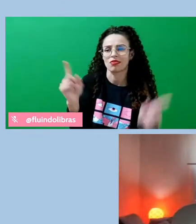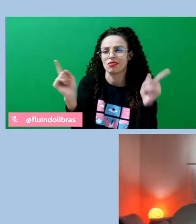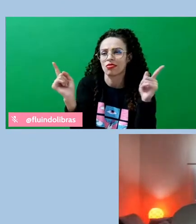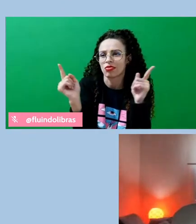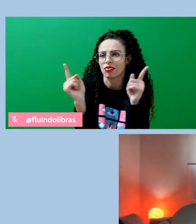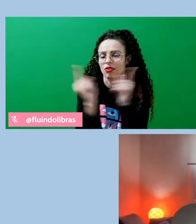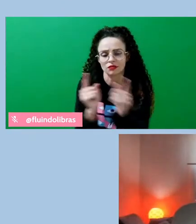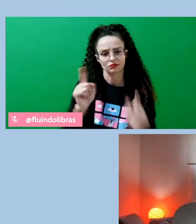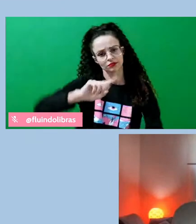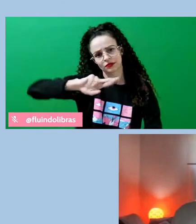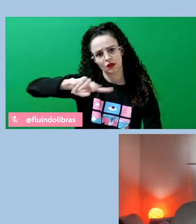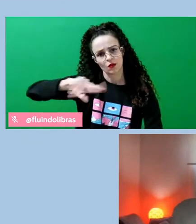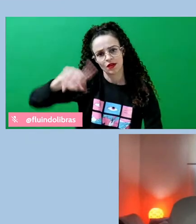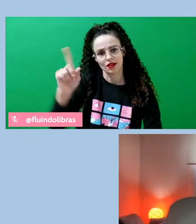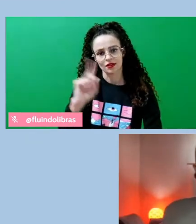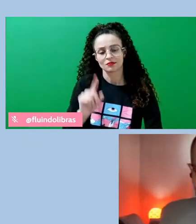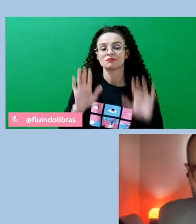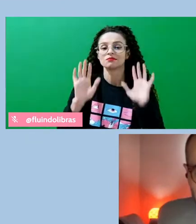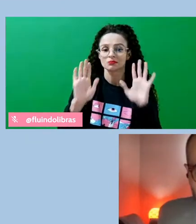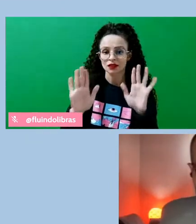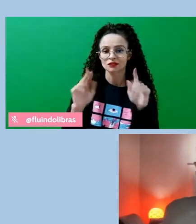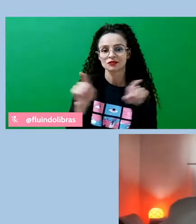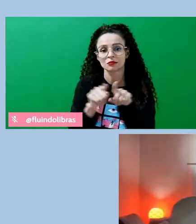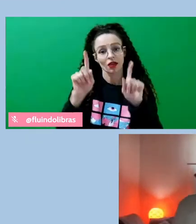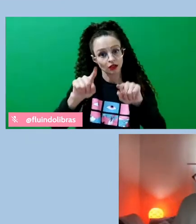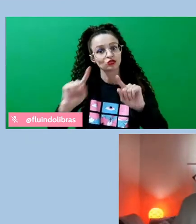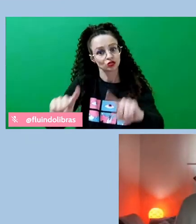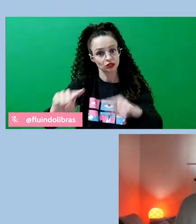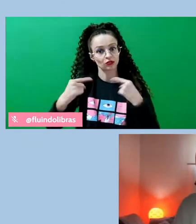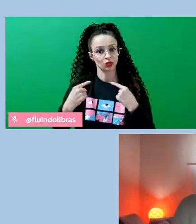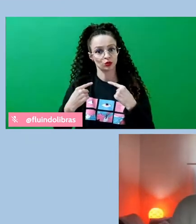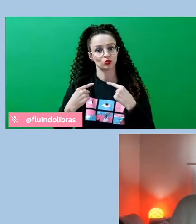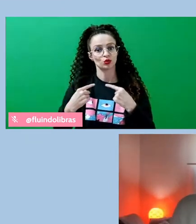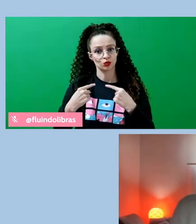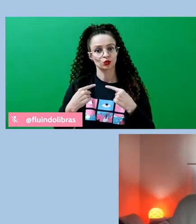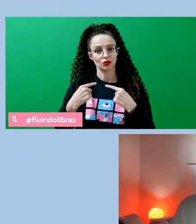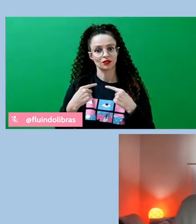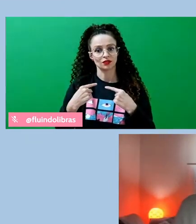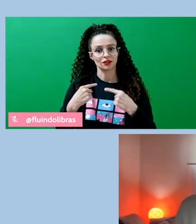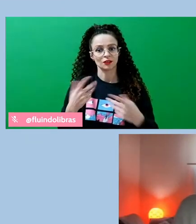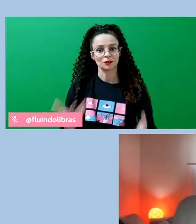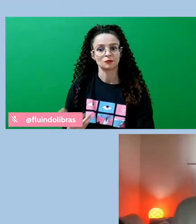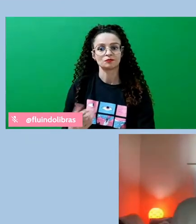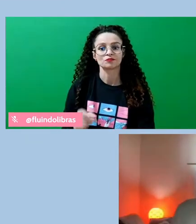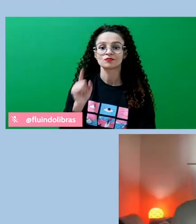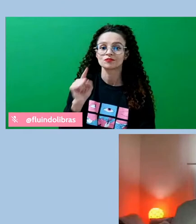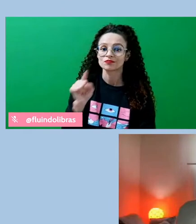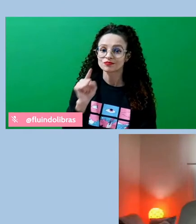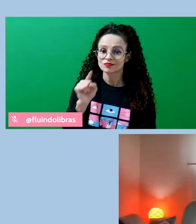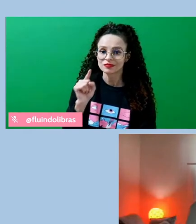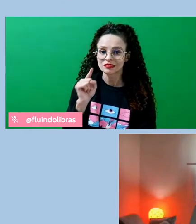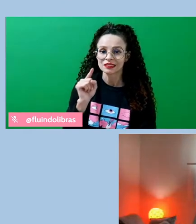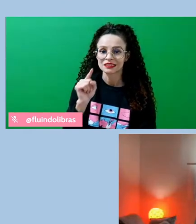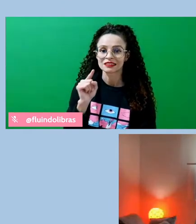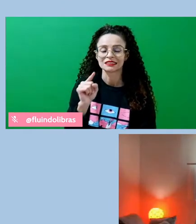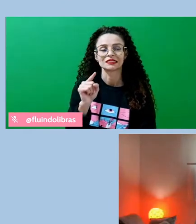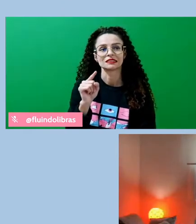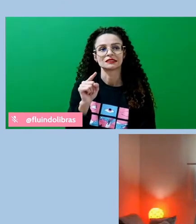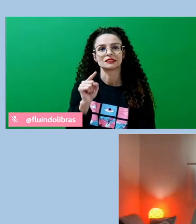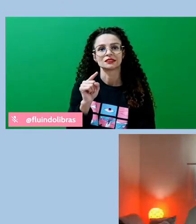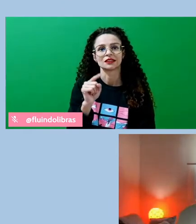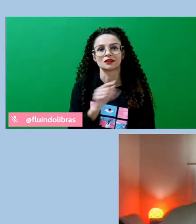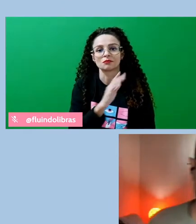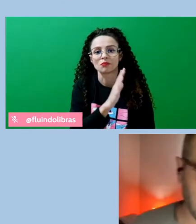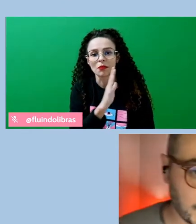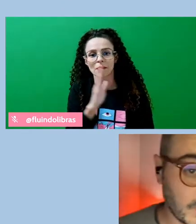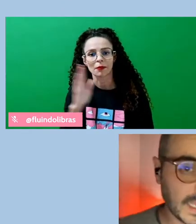slot de programação. Mas, ao mesmo tempo, é um desafio interessante, né? Acho que essas regras que a gente cria no processo